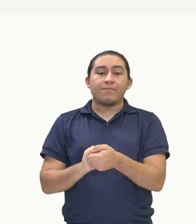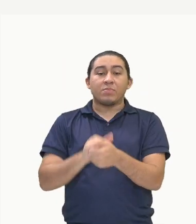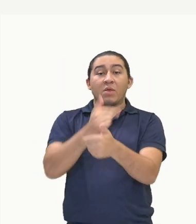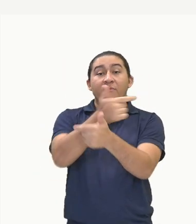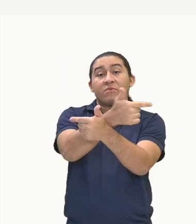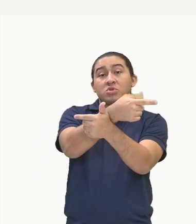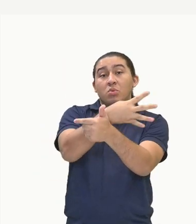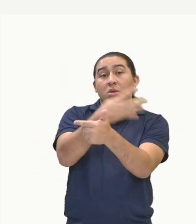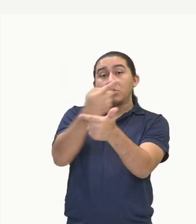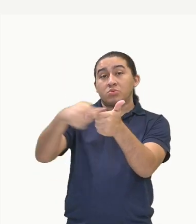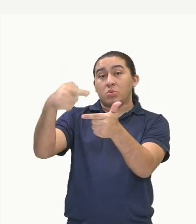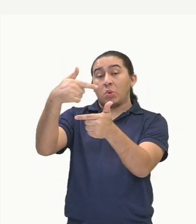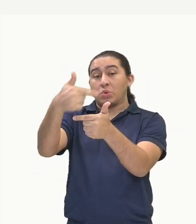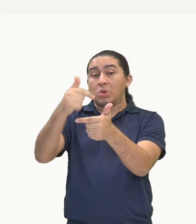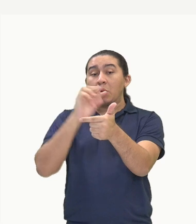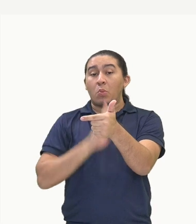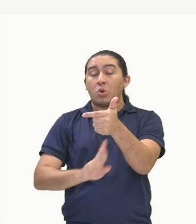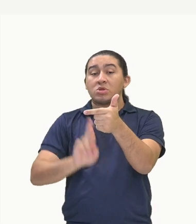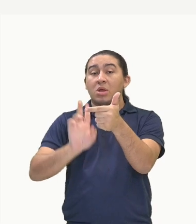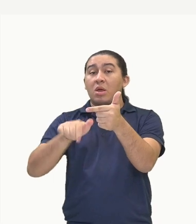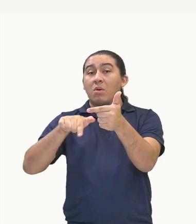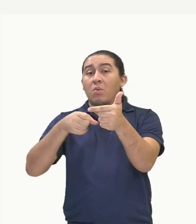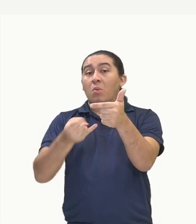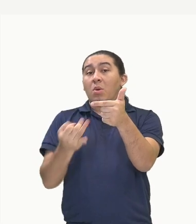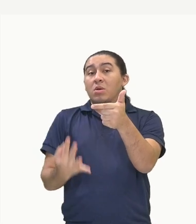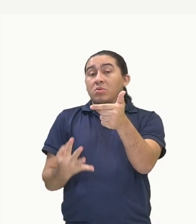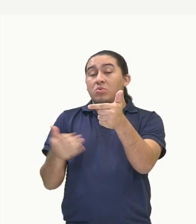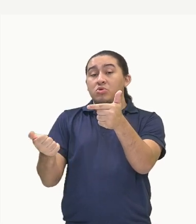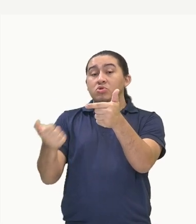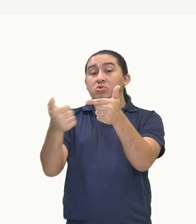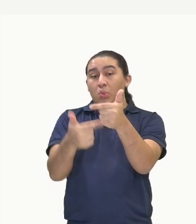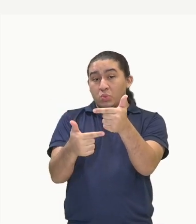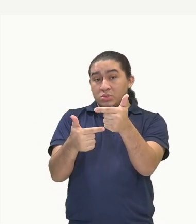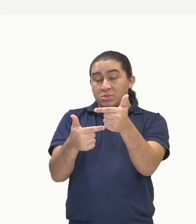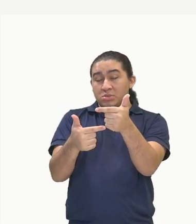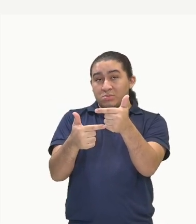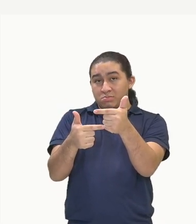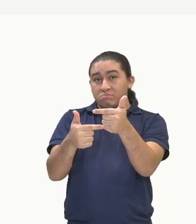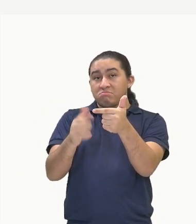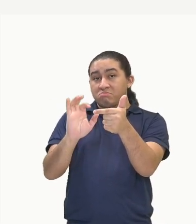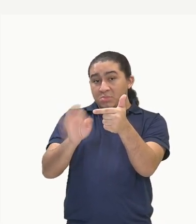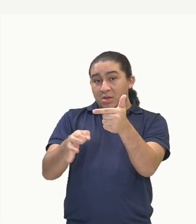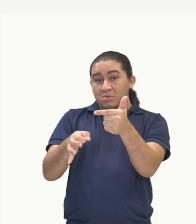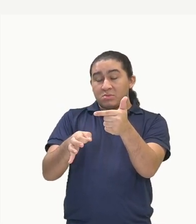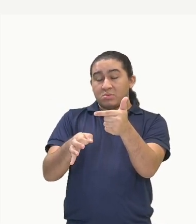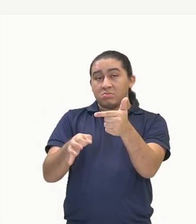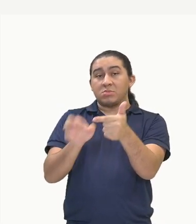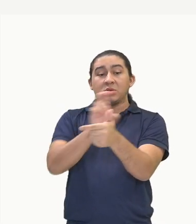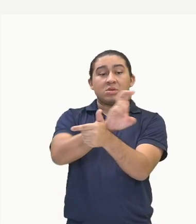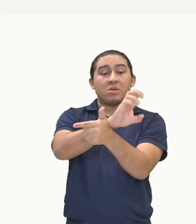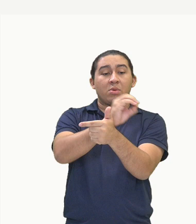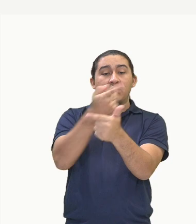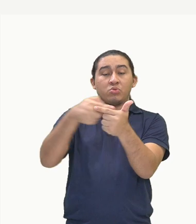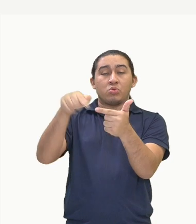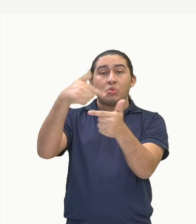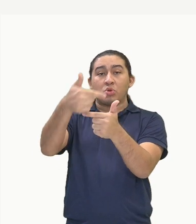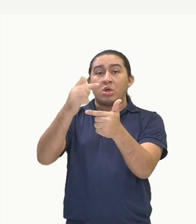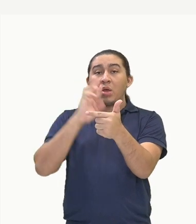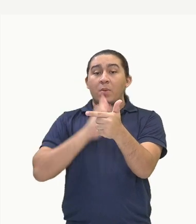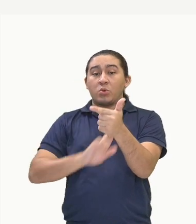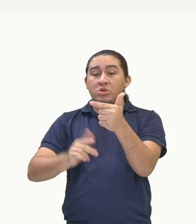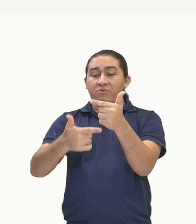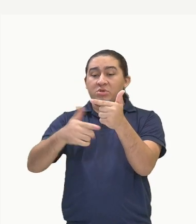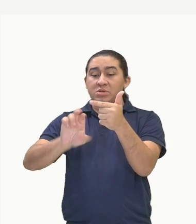24 dividido por 2 é quanto? 12, professora. Isso mesmo. 50 dividido por 2,